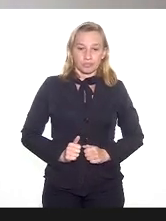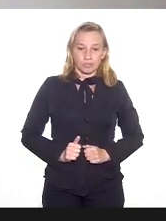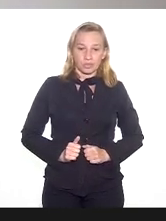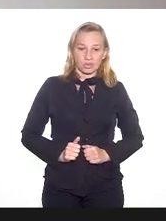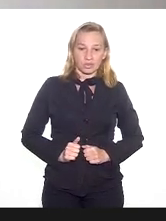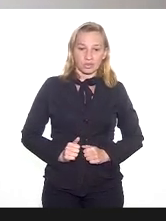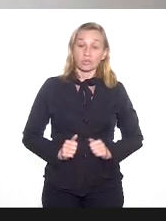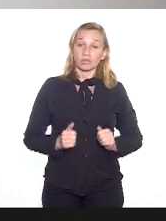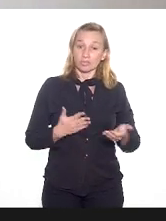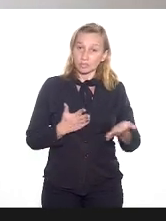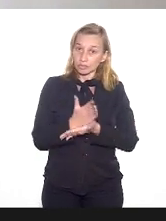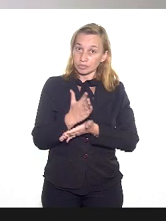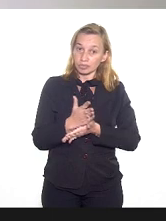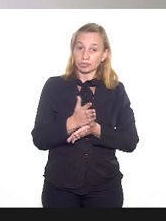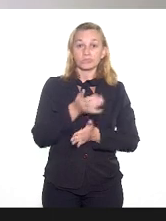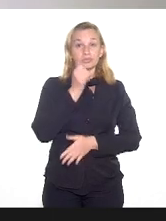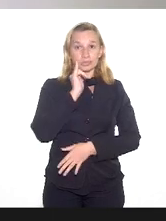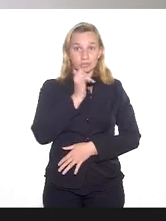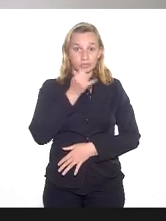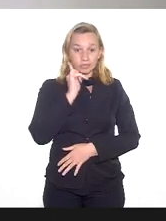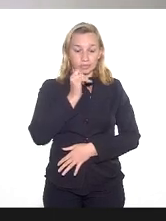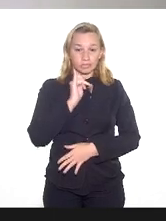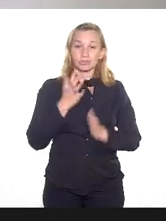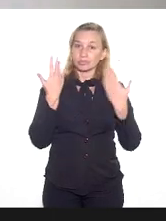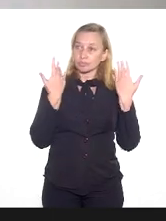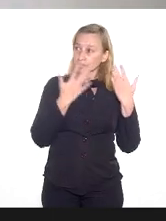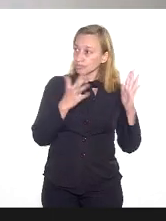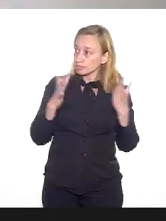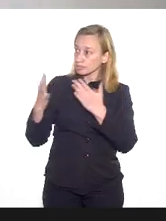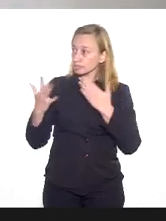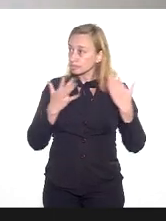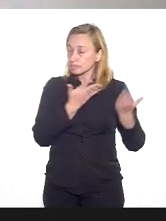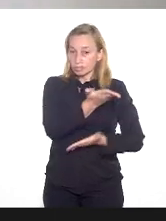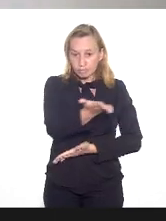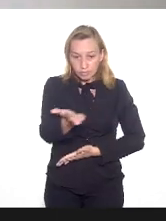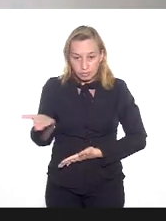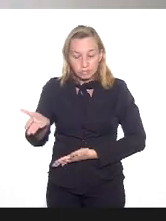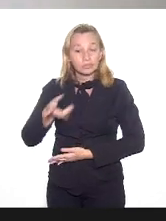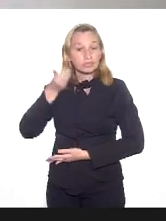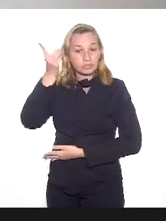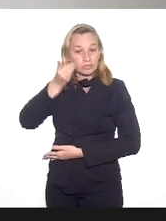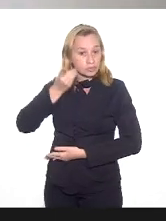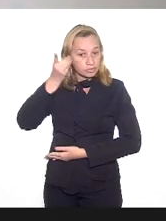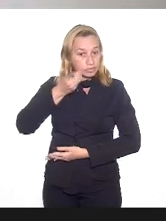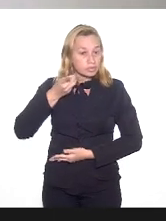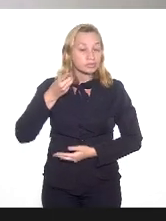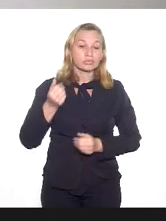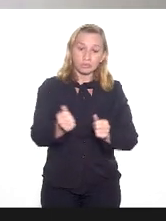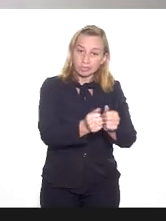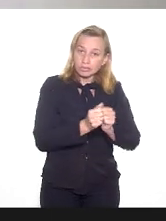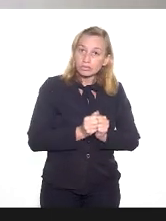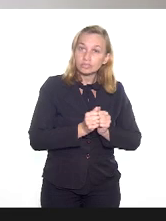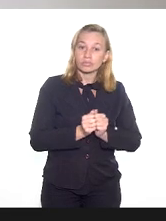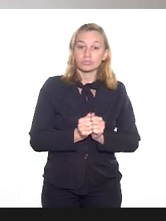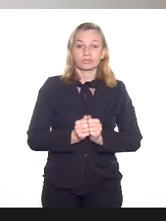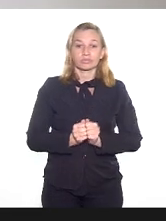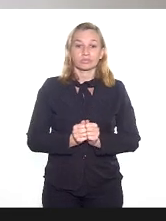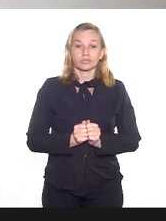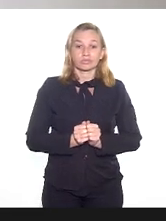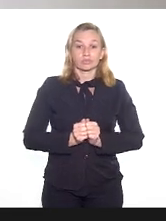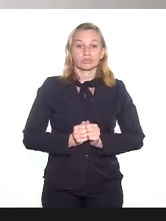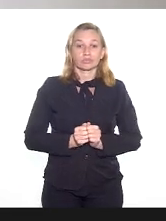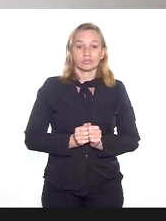destacar aí a aprovação do relatório, parabenizar todas as deputadas e deputados que participaram, né,